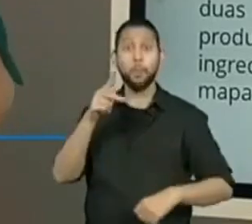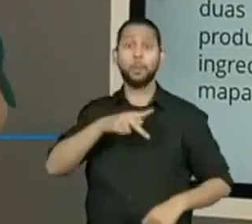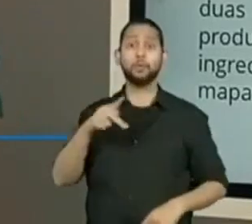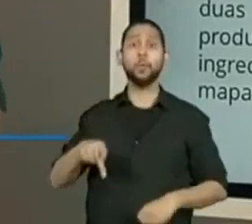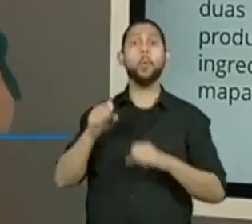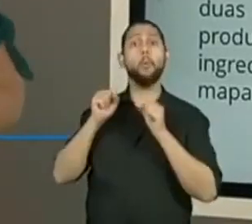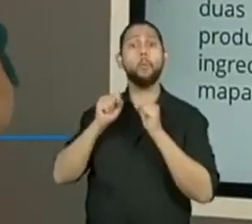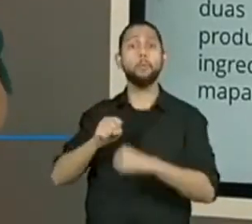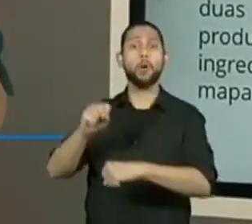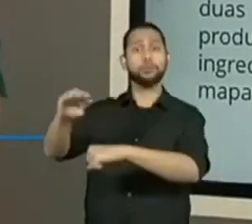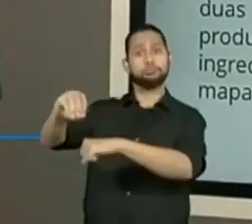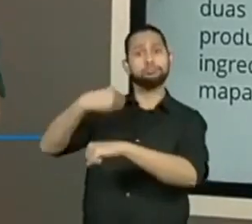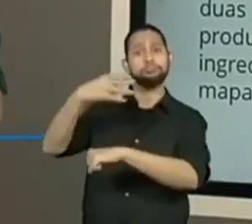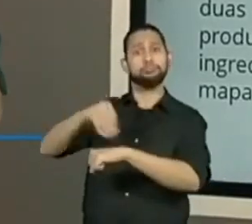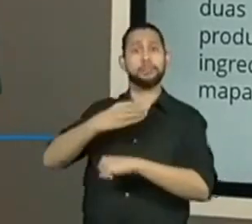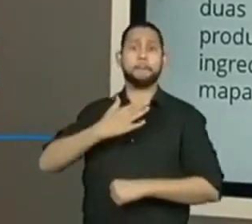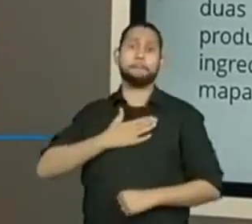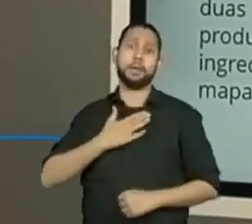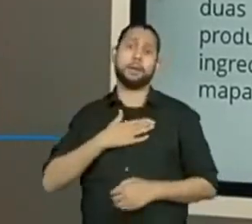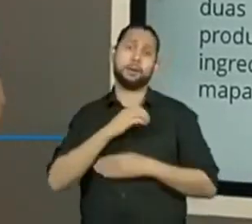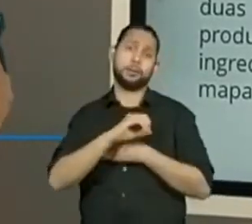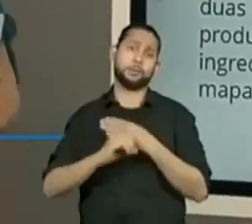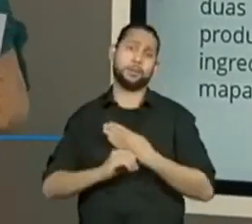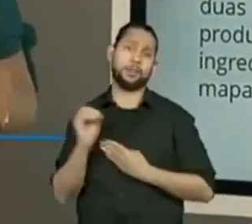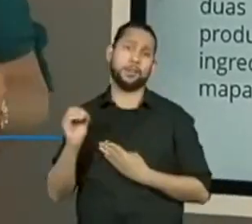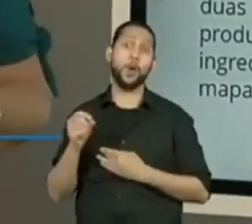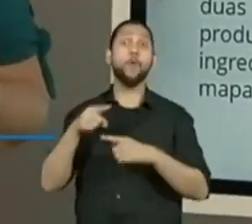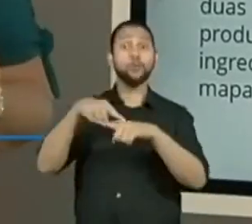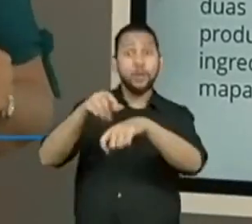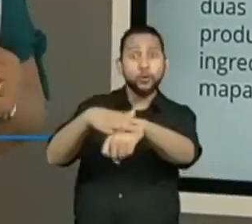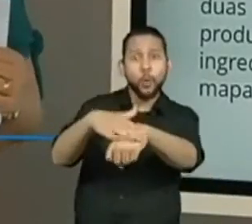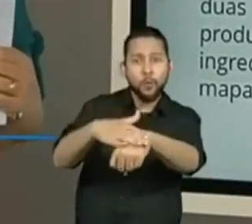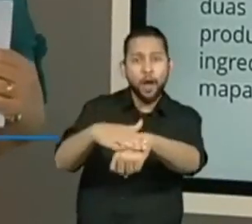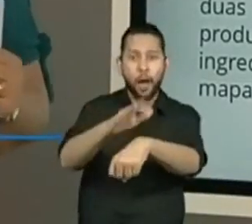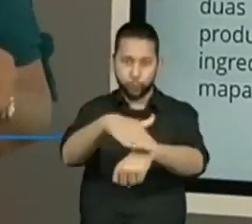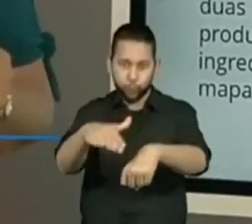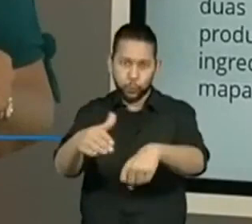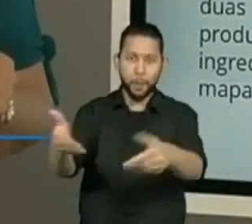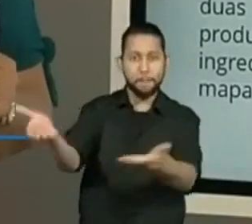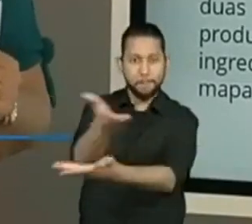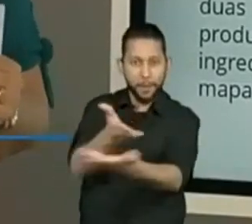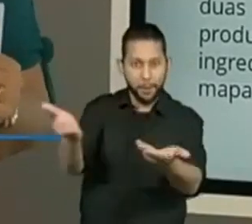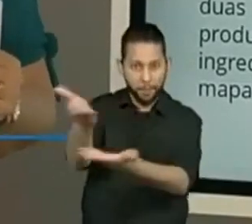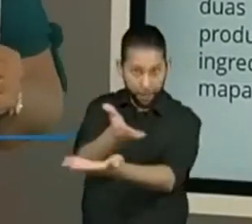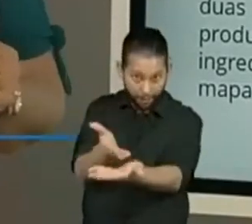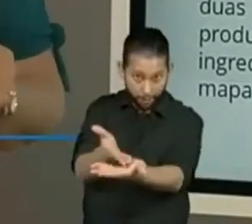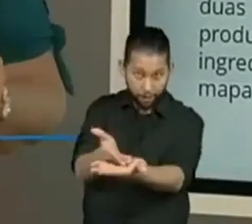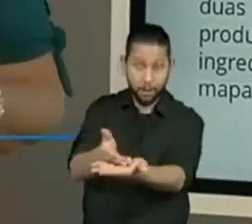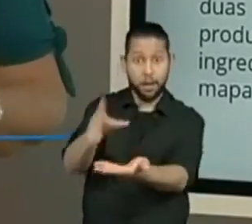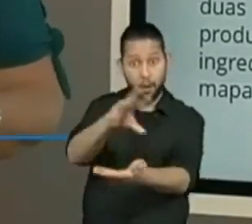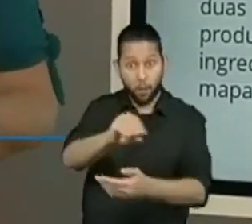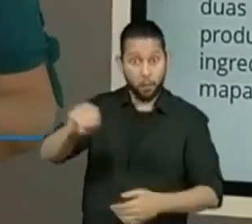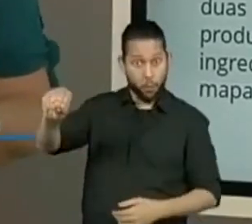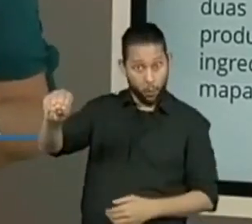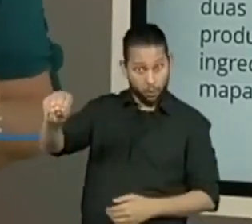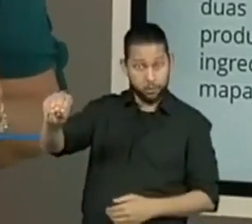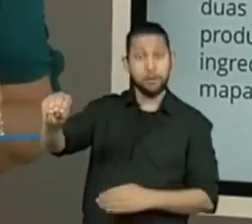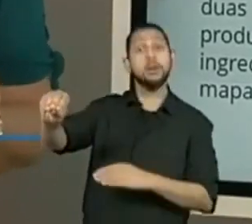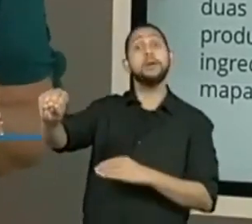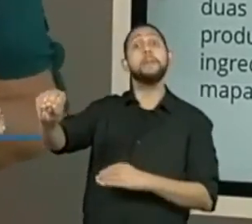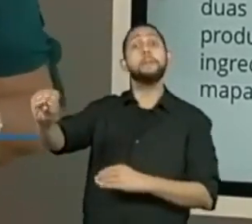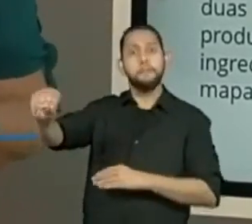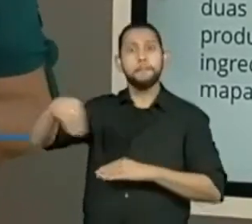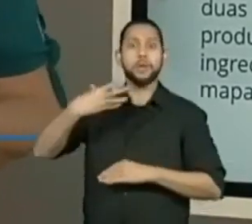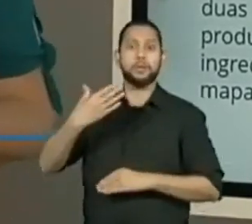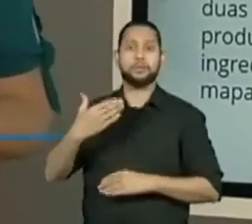vocês e eu vou pedir a colaboração de vocês trazerem aí as estratégias e colaborações o projeto aqui